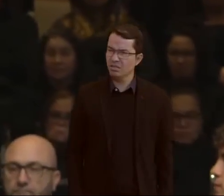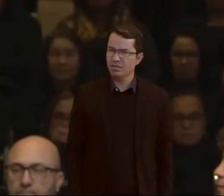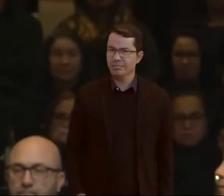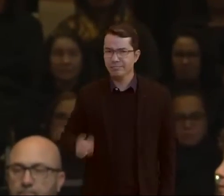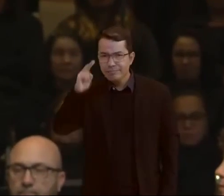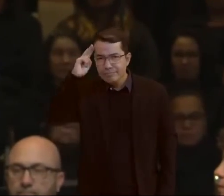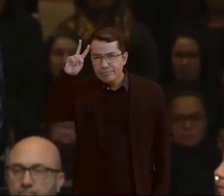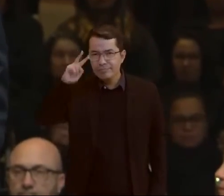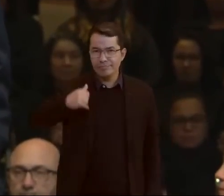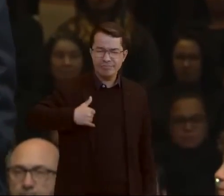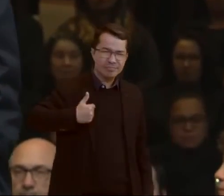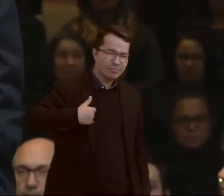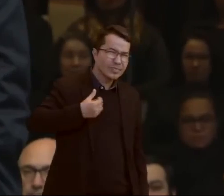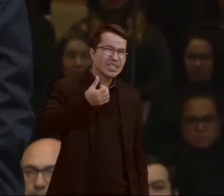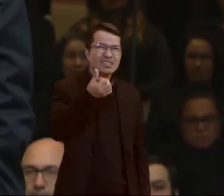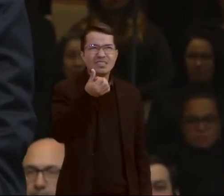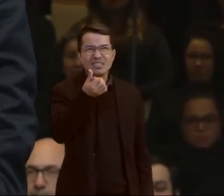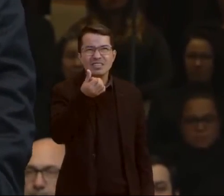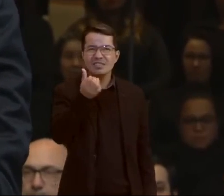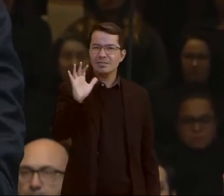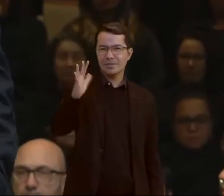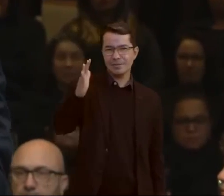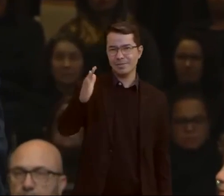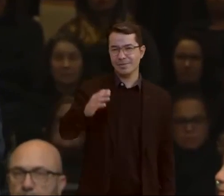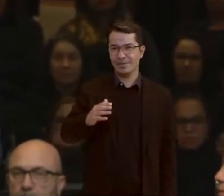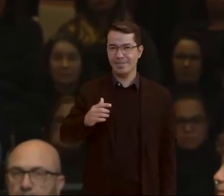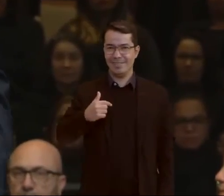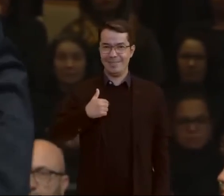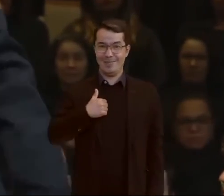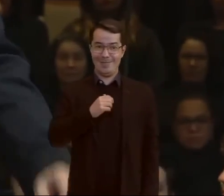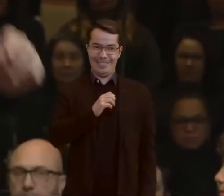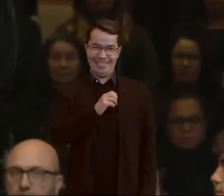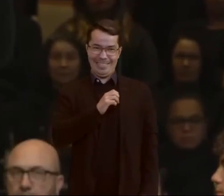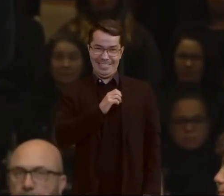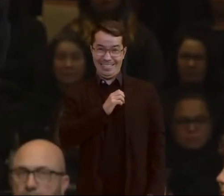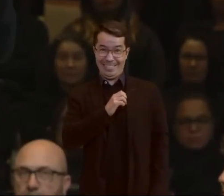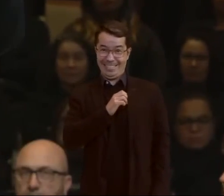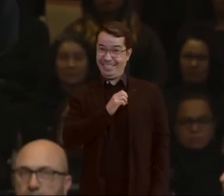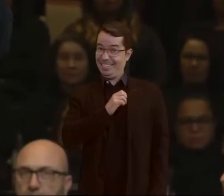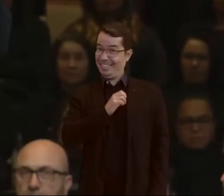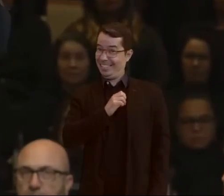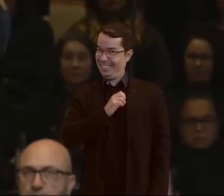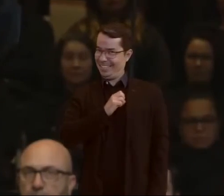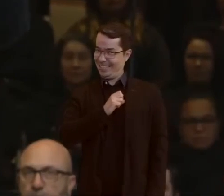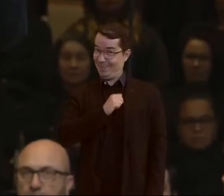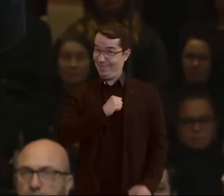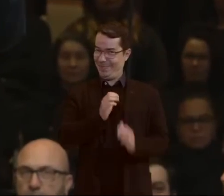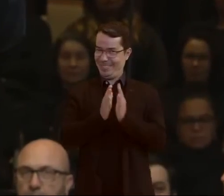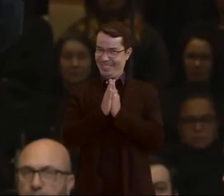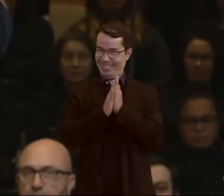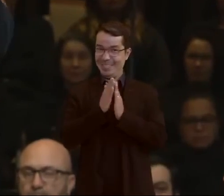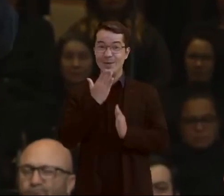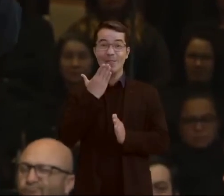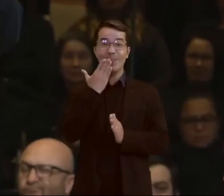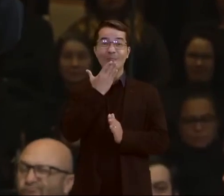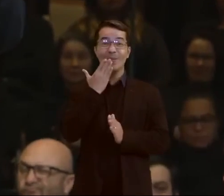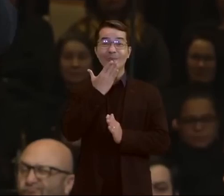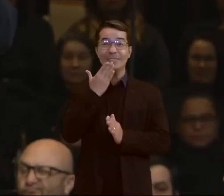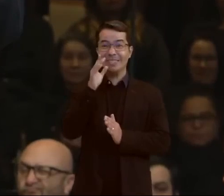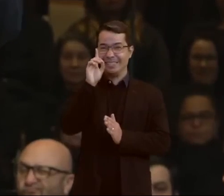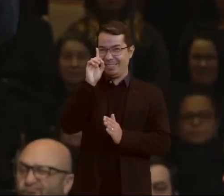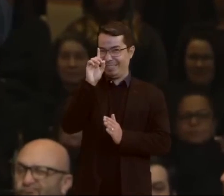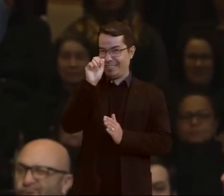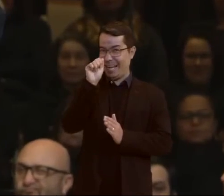assim, eu adorava e adoro até hoje, sabe aquele negocinho, uma balinha que chama dadinho, que é de